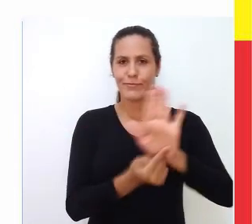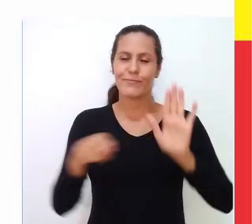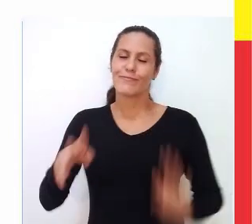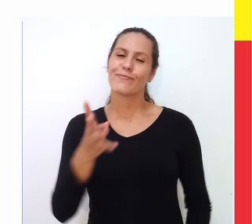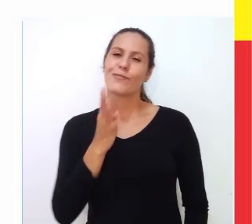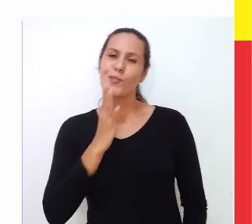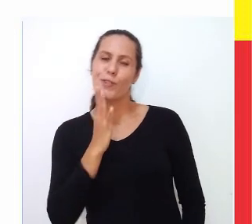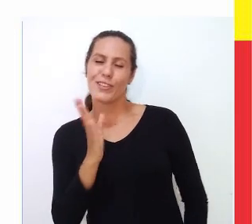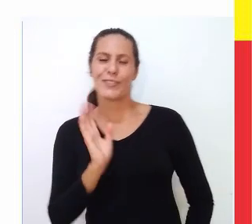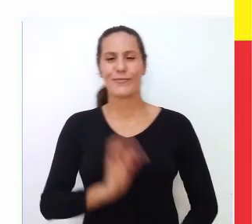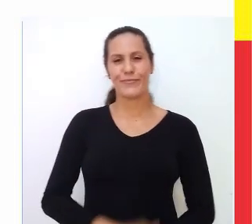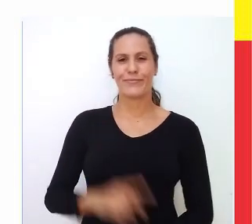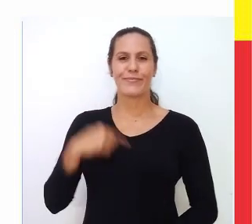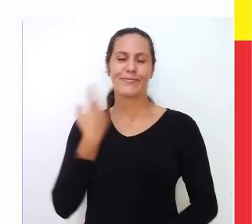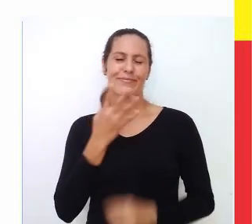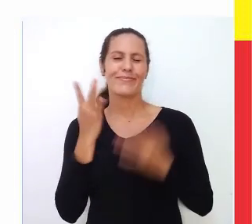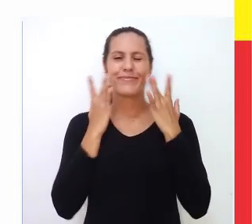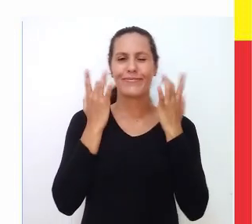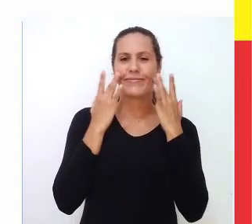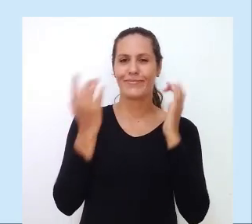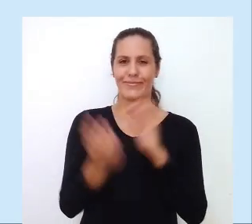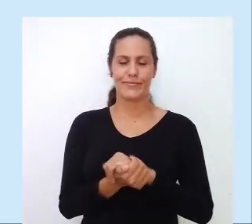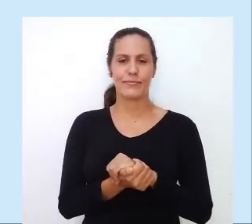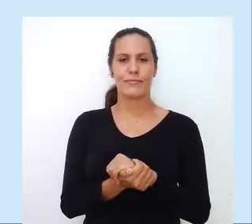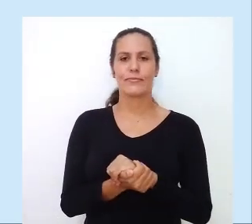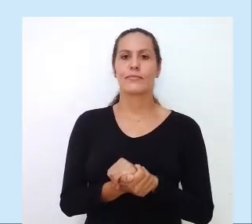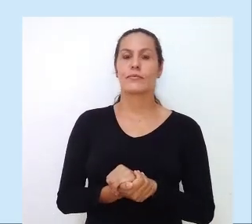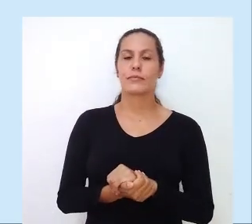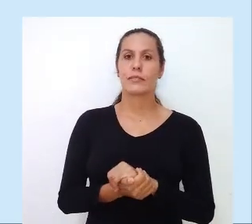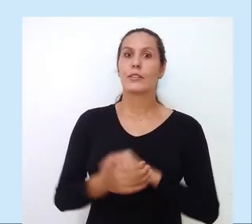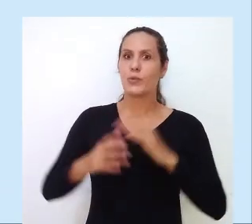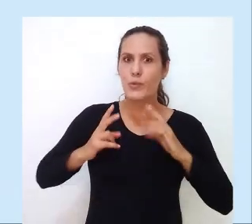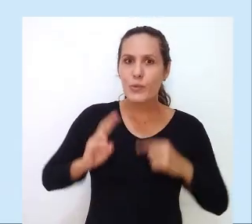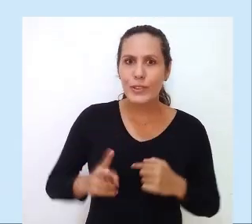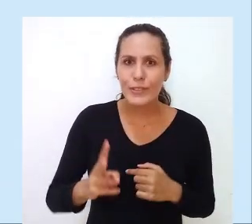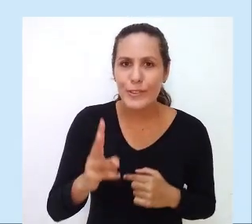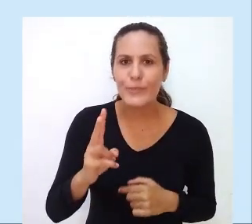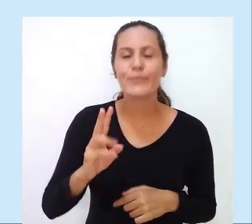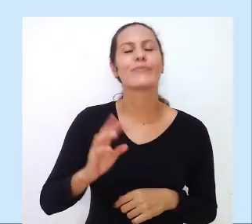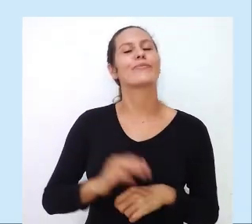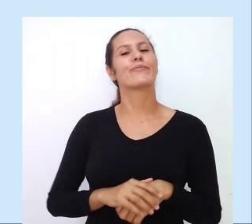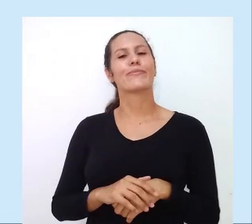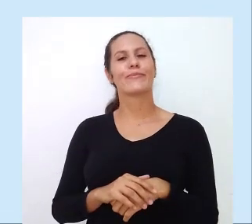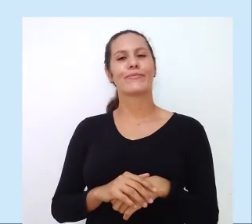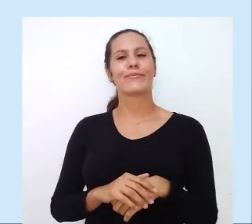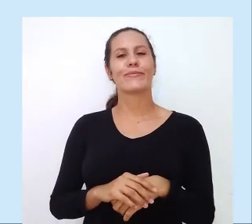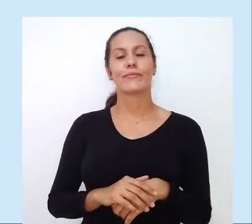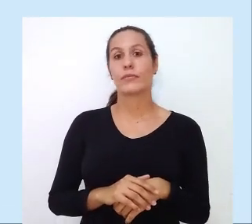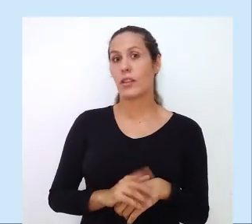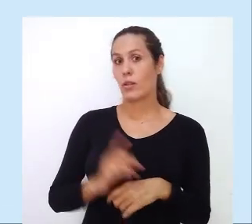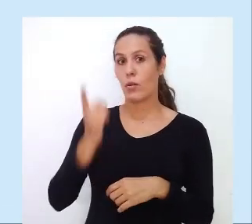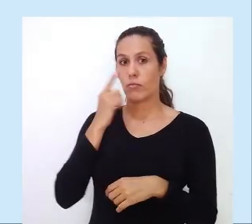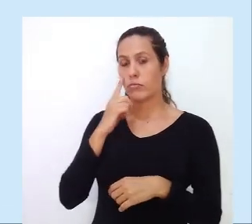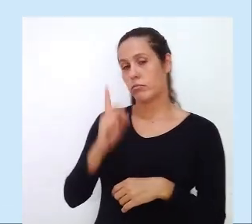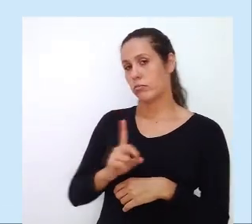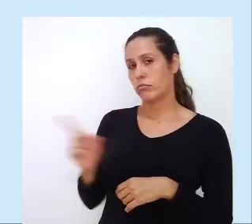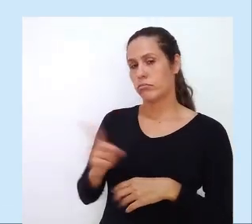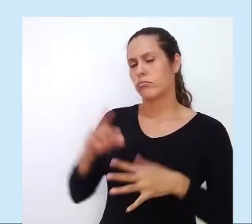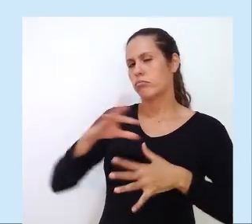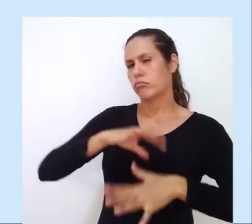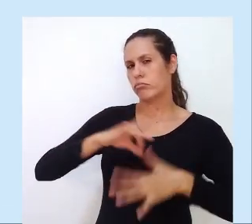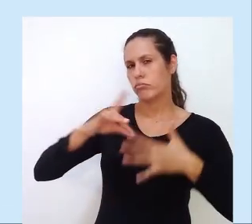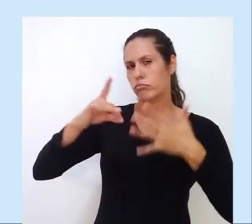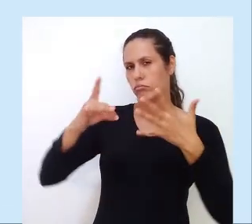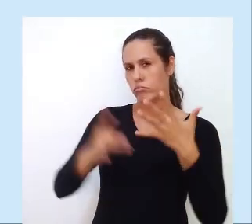para vocês conhecerem um pouquinho mais do nosso teatro. Vamos seguindo na nossa viagem? Olha só. Além